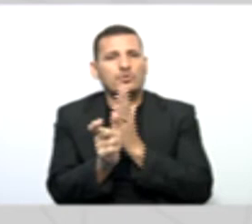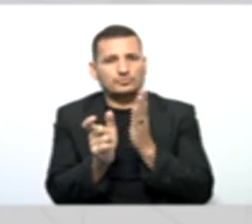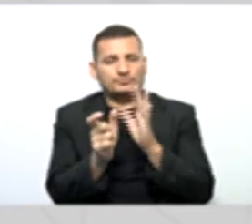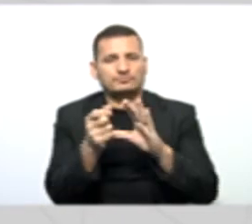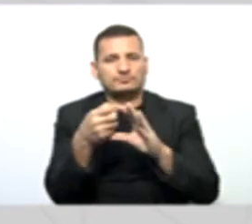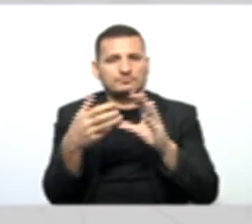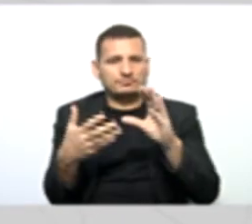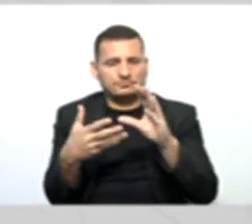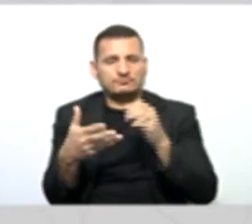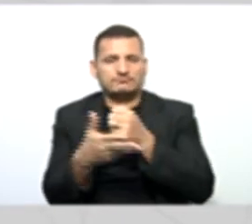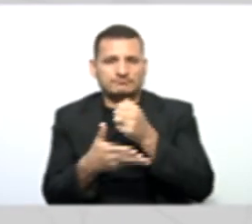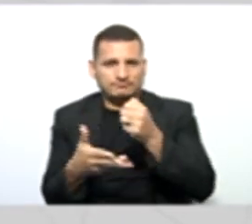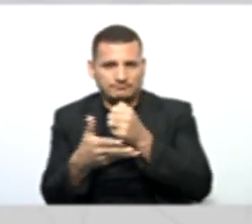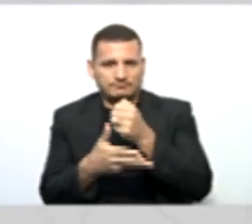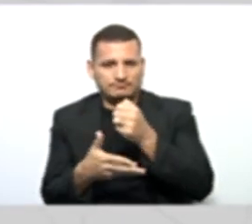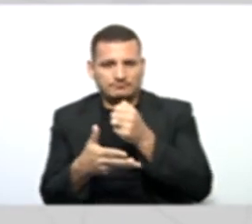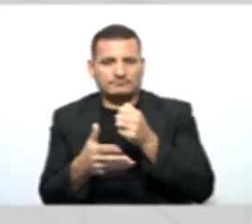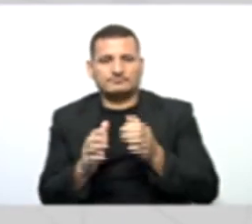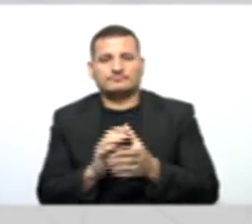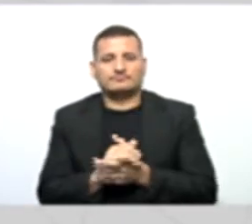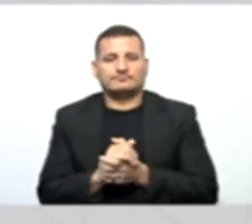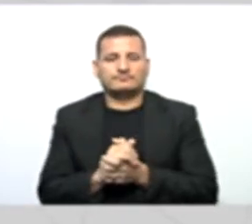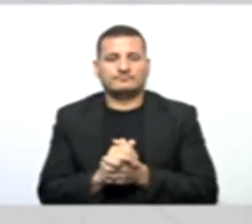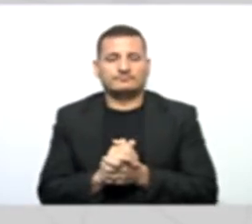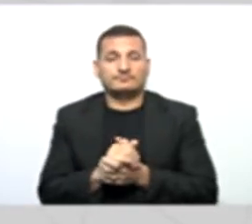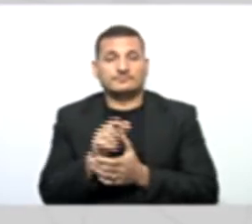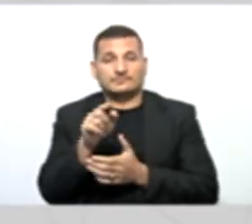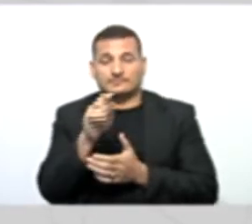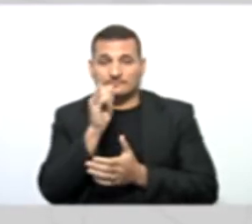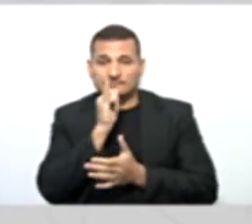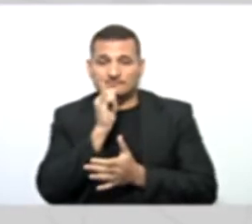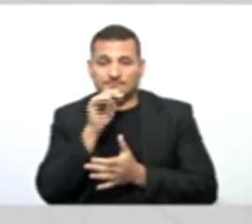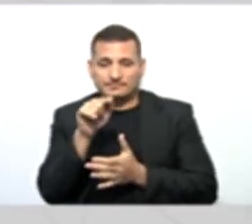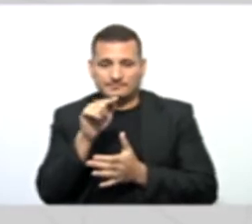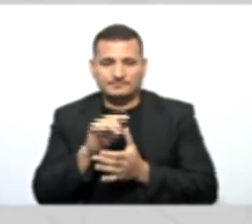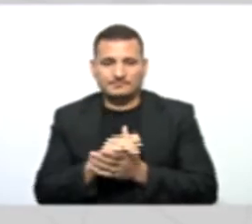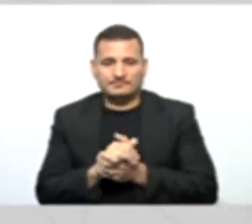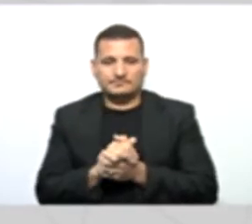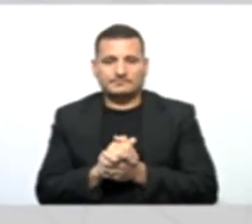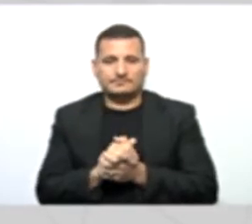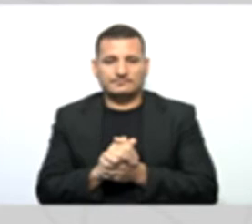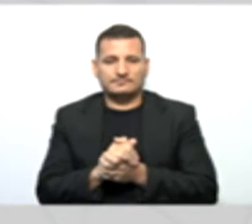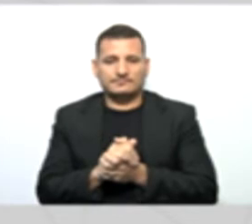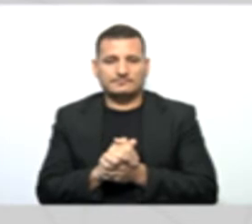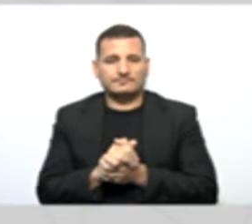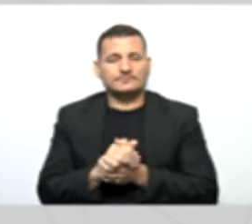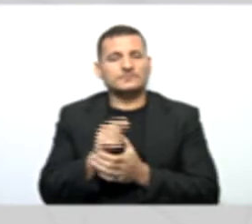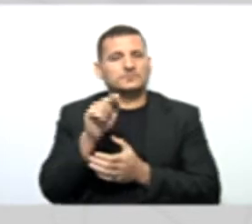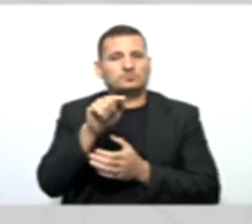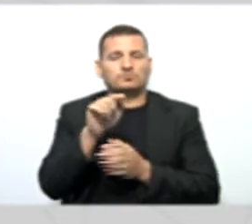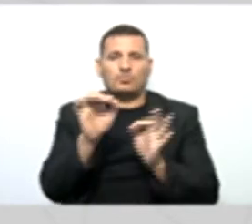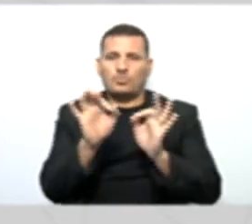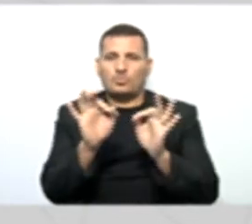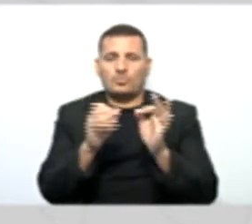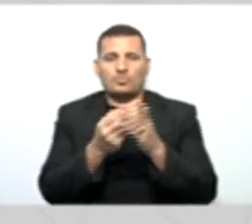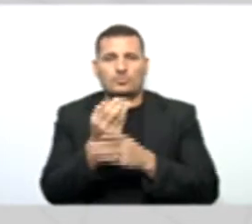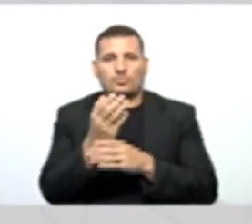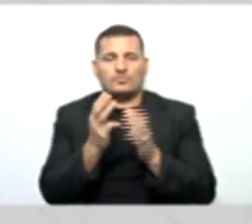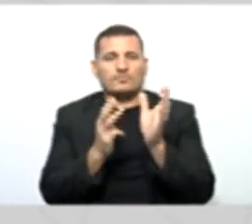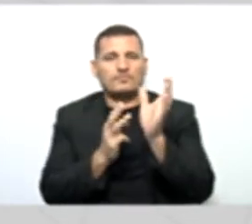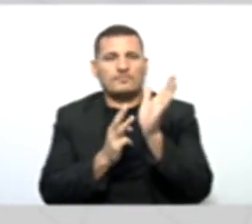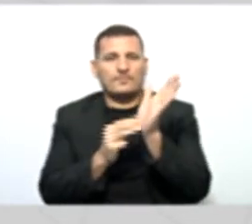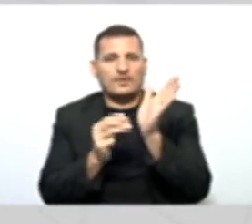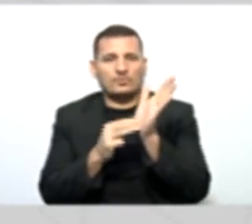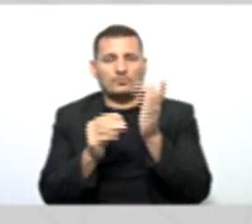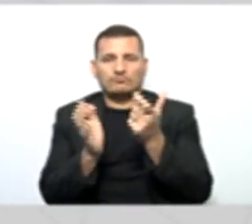que uma pessoa possui. Nesse exemplo, nós não criamos o método da classe. É apenas para efeito